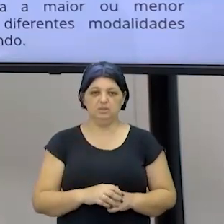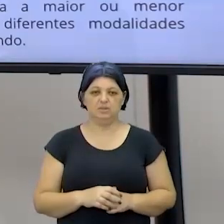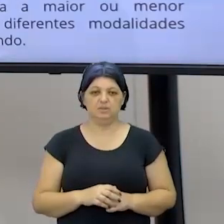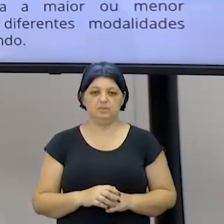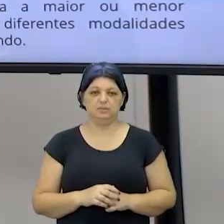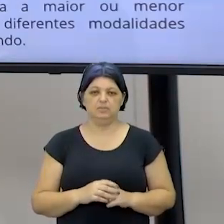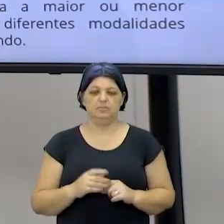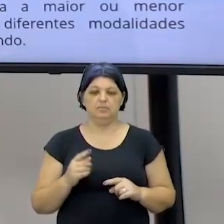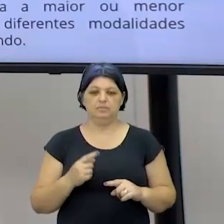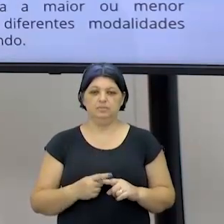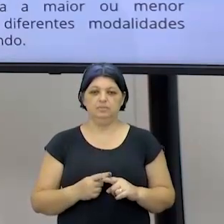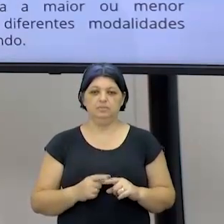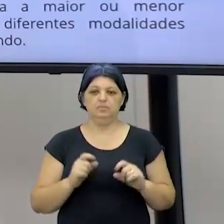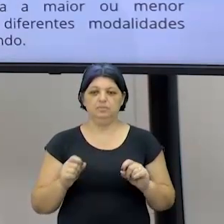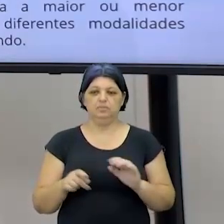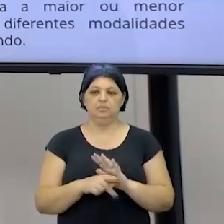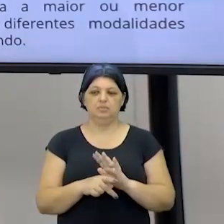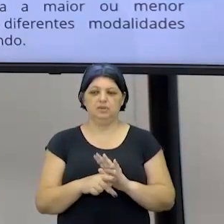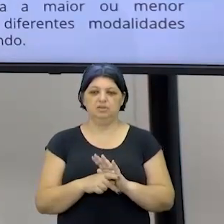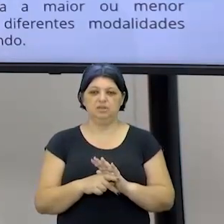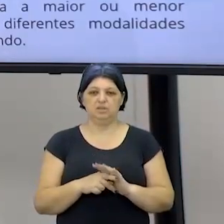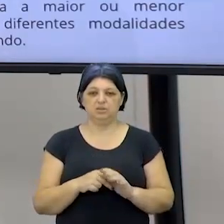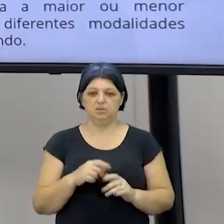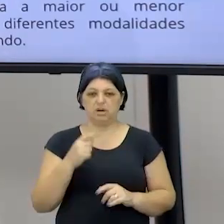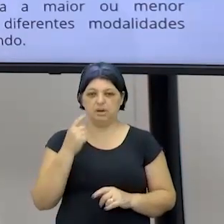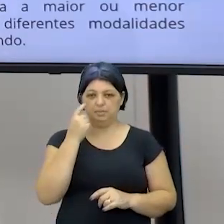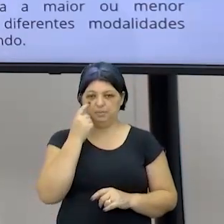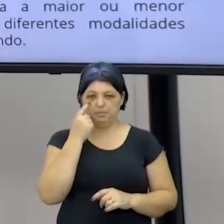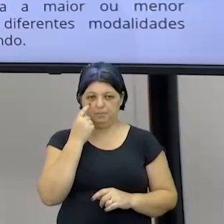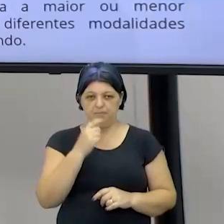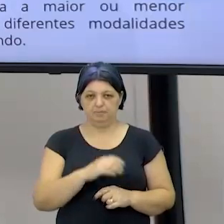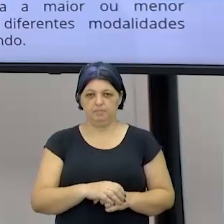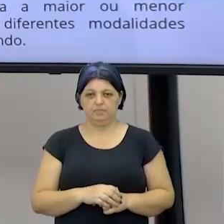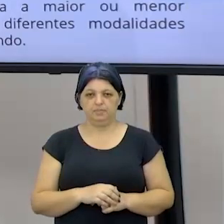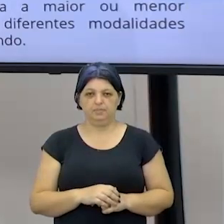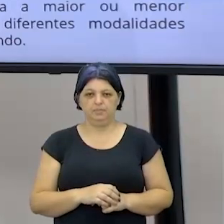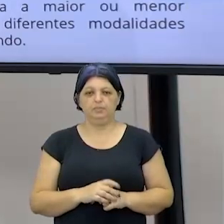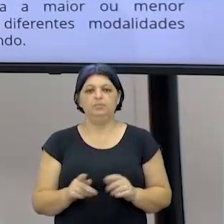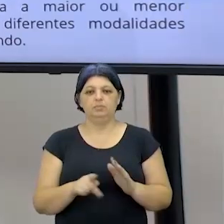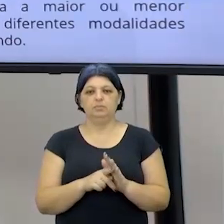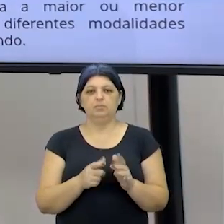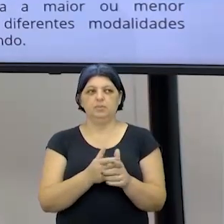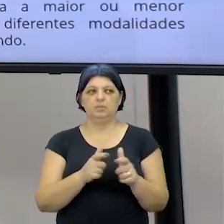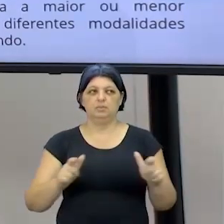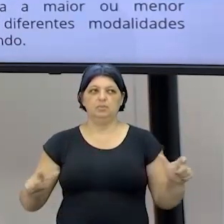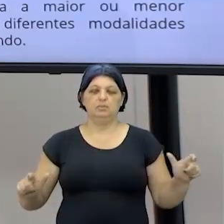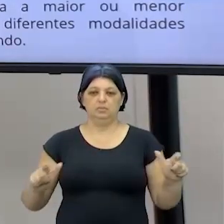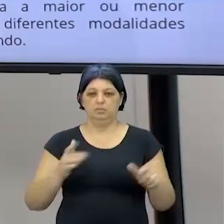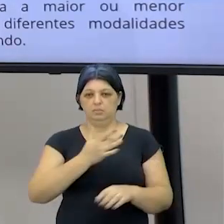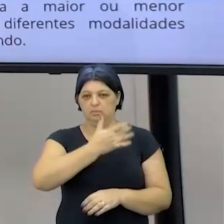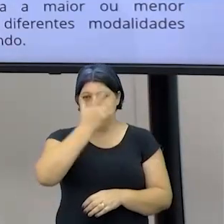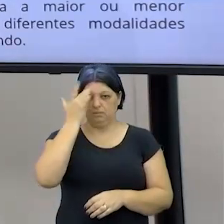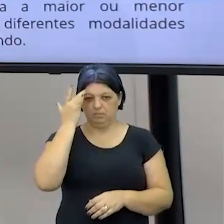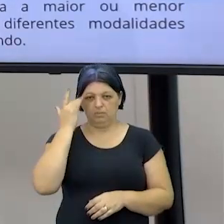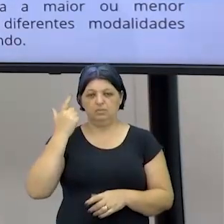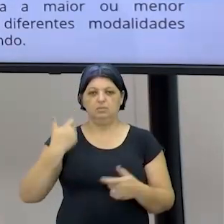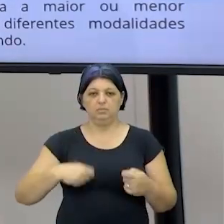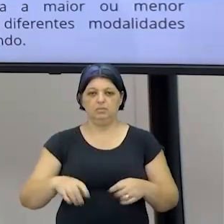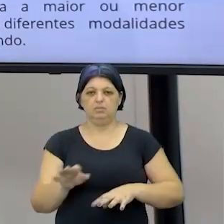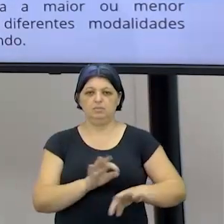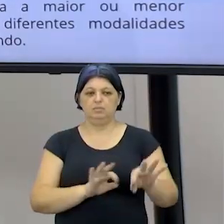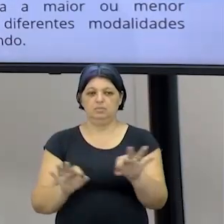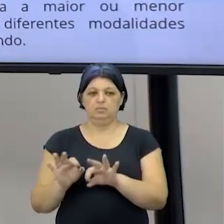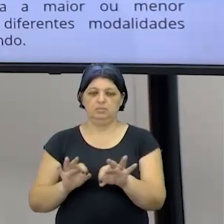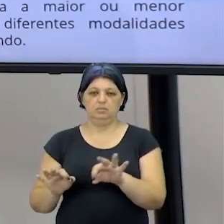que você, aluno, vai desempenhar o maior papel de protagonista, porque a maior parte das atividades, elas vão ter que ser elaboradas